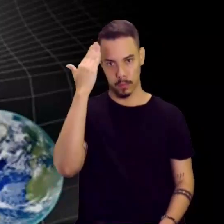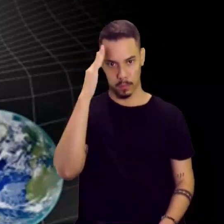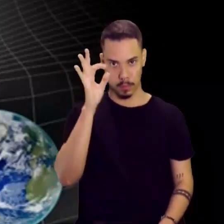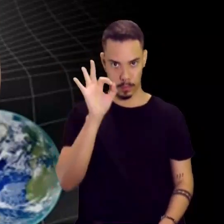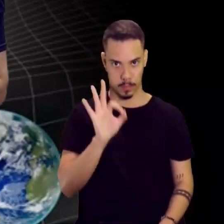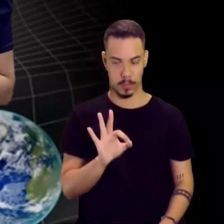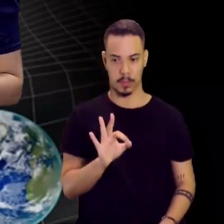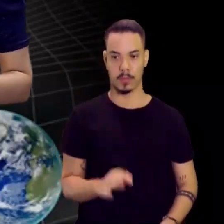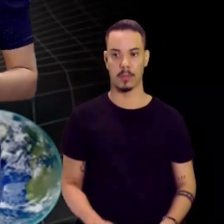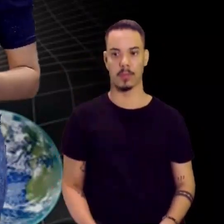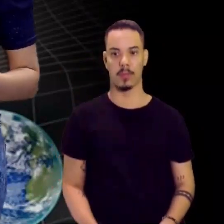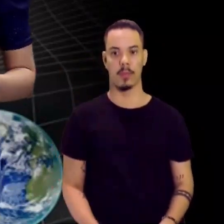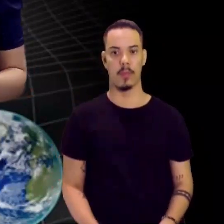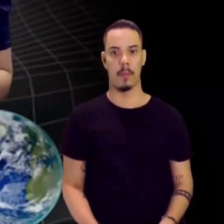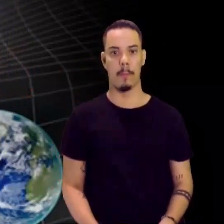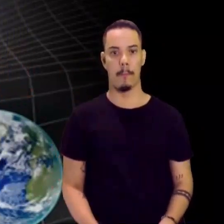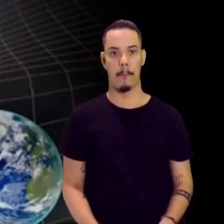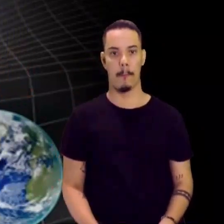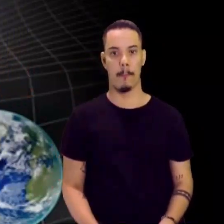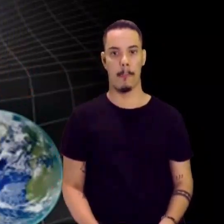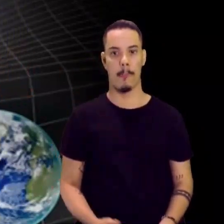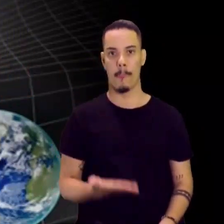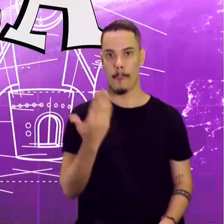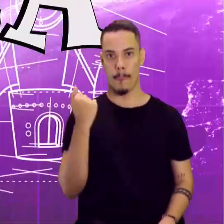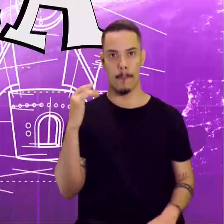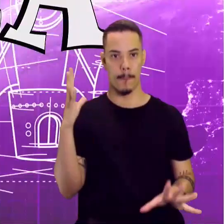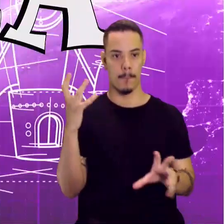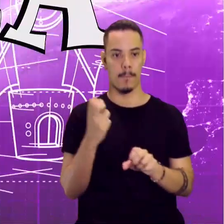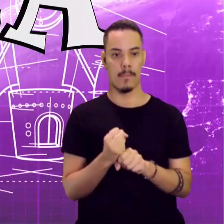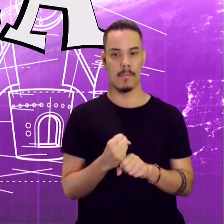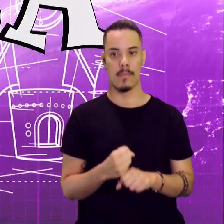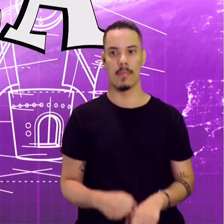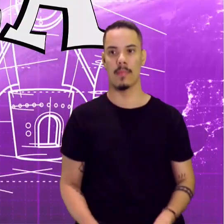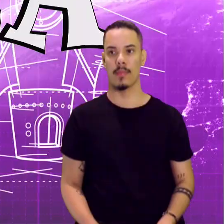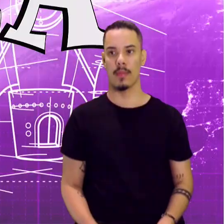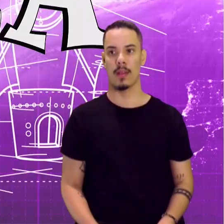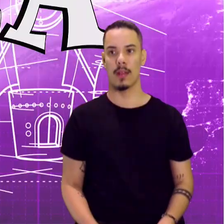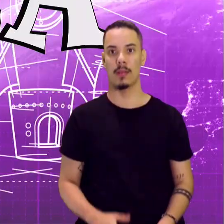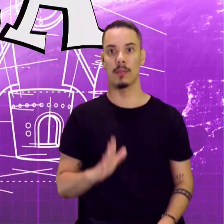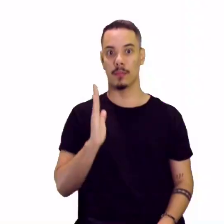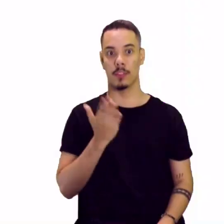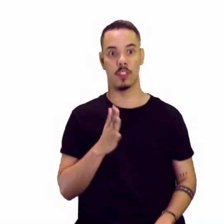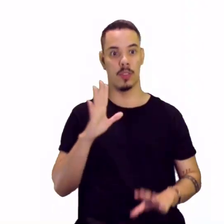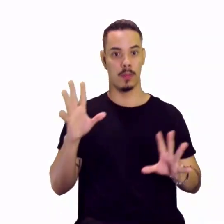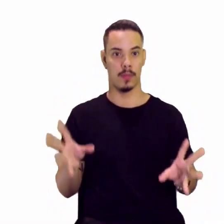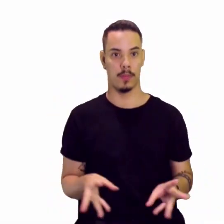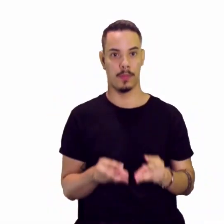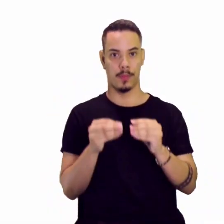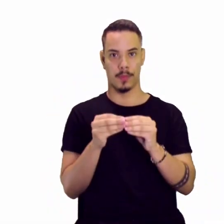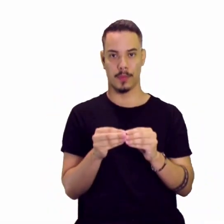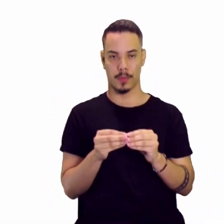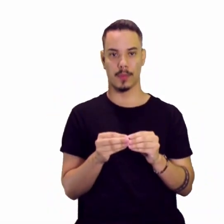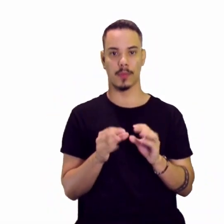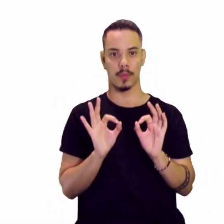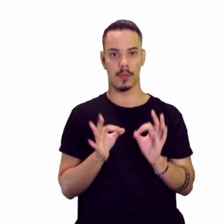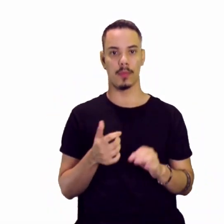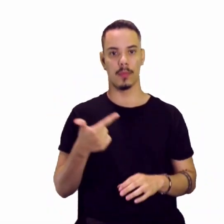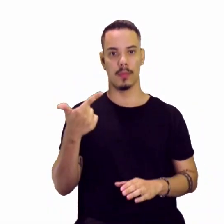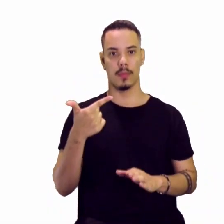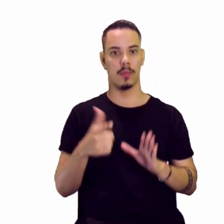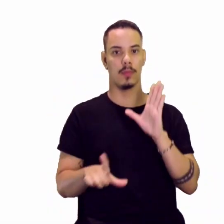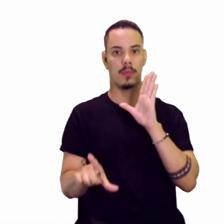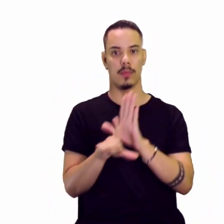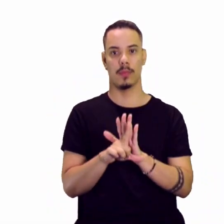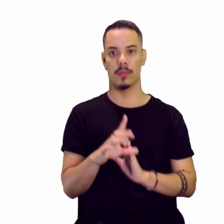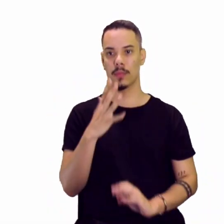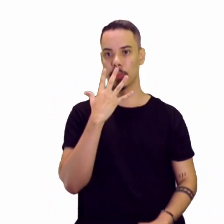Tá? Exatamente. Então vamos lá? Vamos lá para o nosso resumo? Se liga ali, pessoal. Então, Já estamos resumindo, né? Já estamos resumindo. Segunda lei de